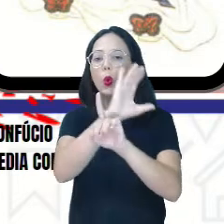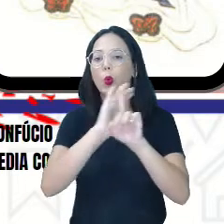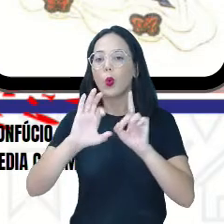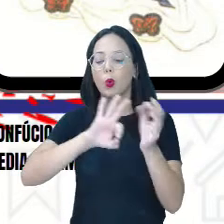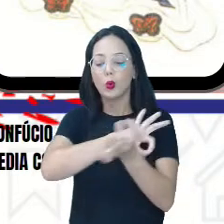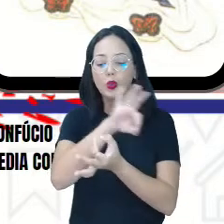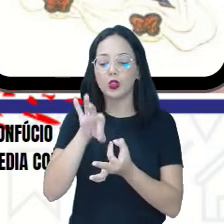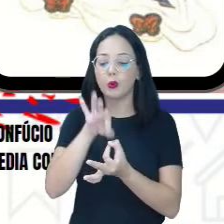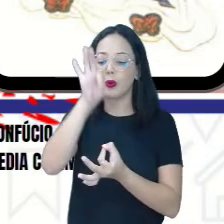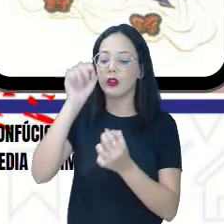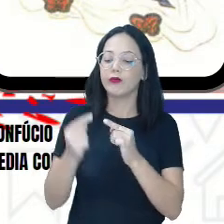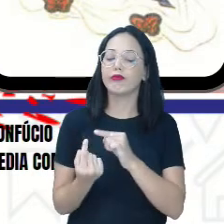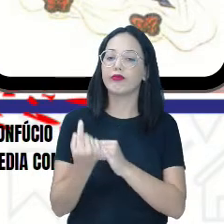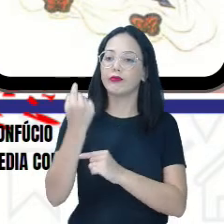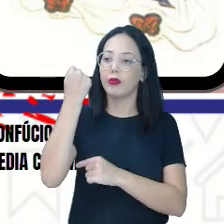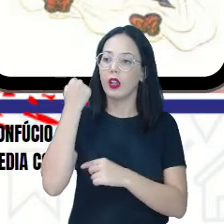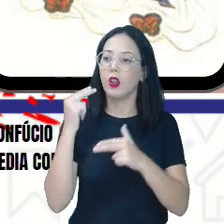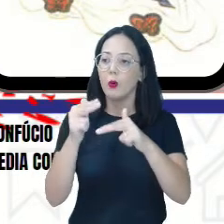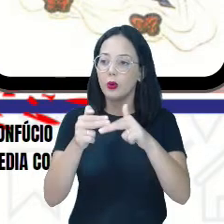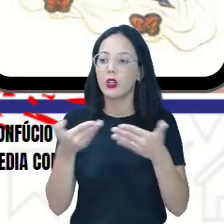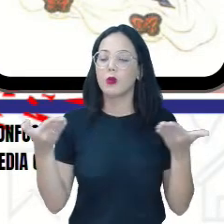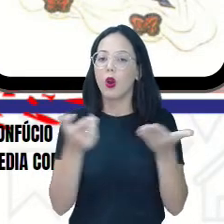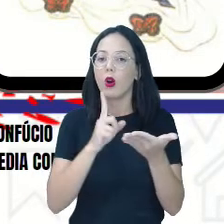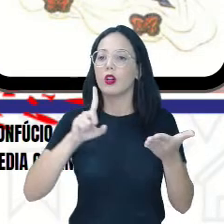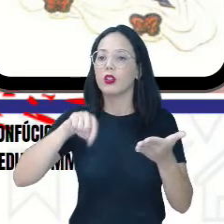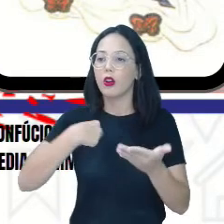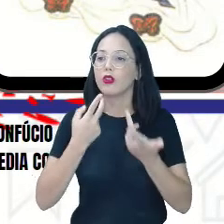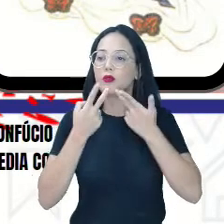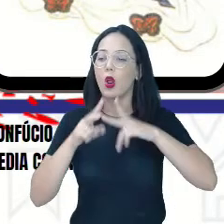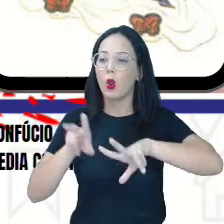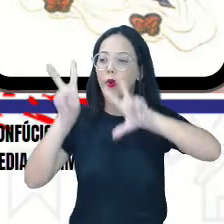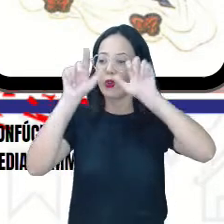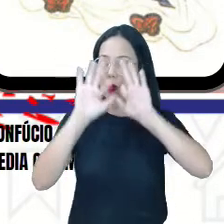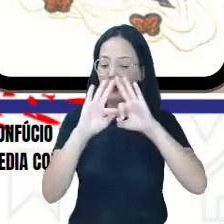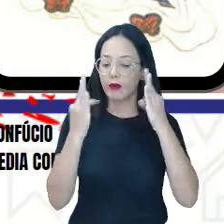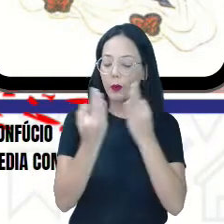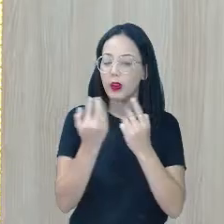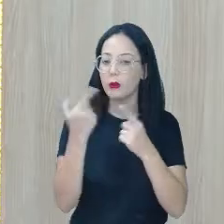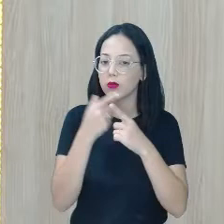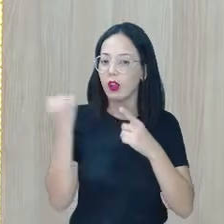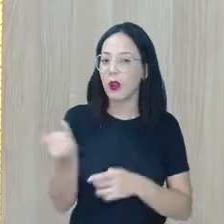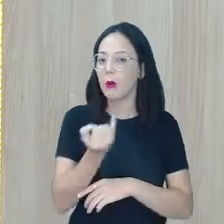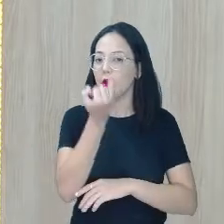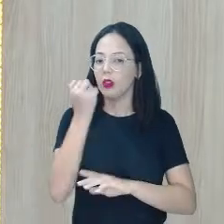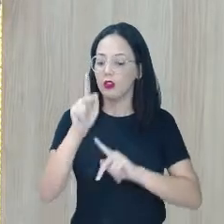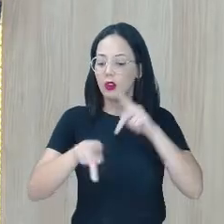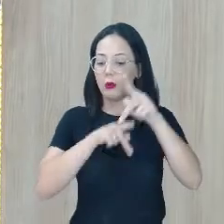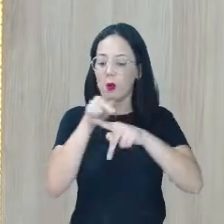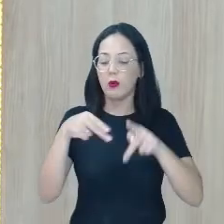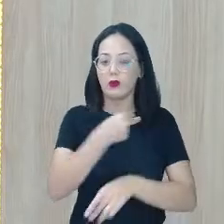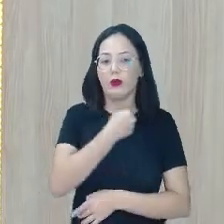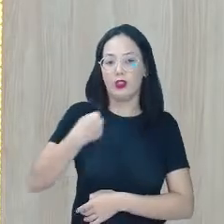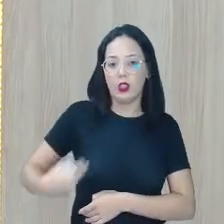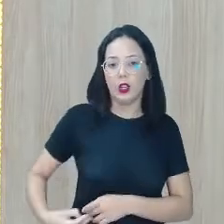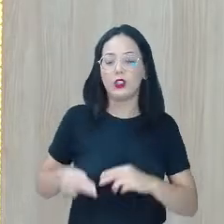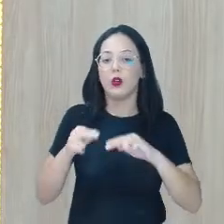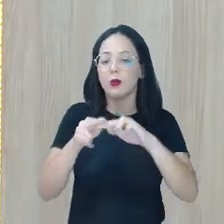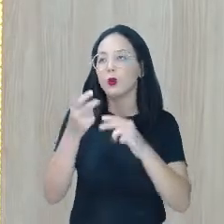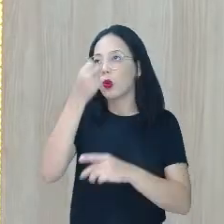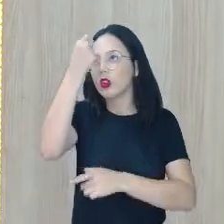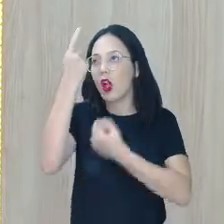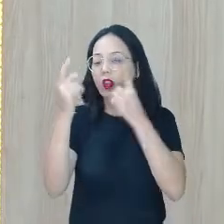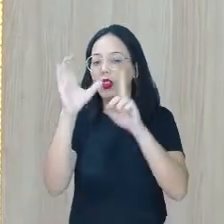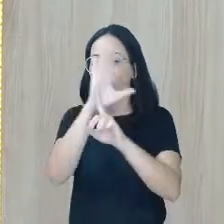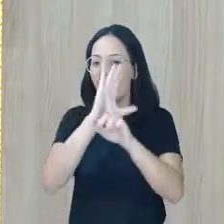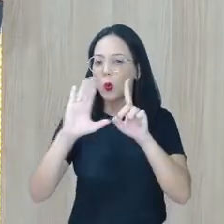dos antepassados. Então, veja, a gente falou aqui, a noção de família ela é muito importante, né, para os chineses. Então, essa ideia de culto